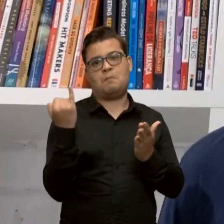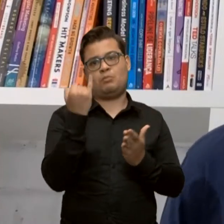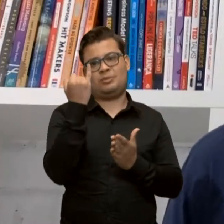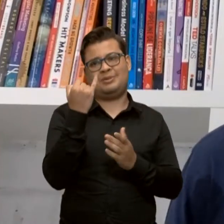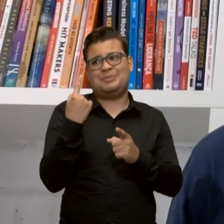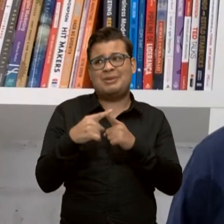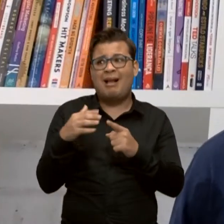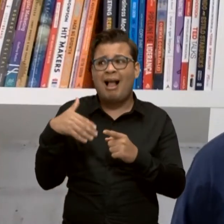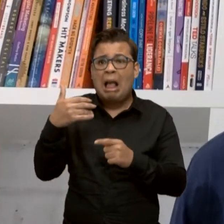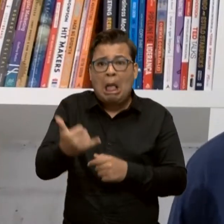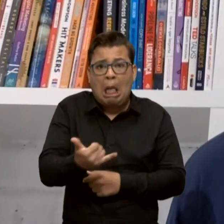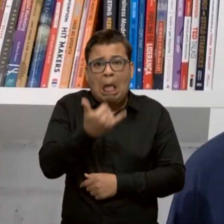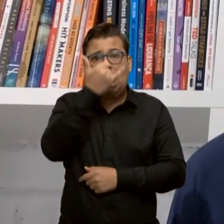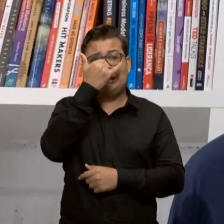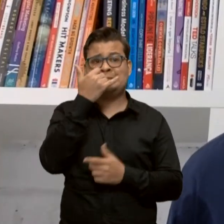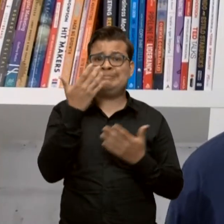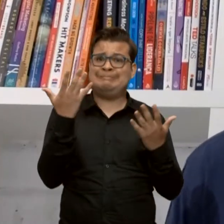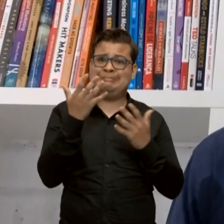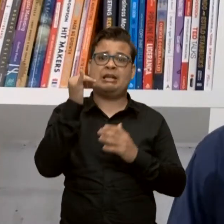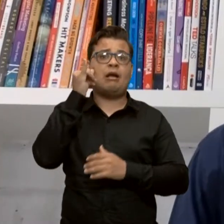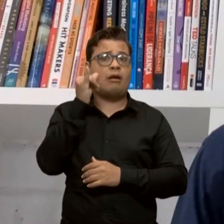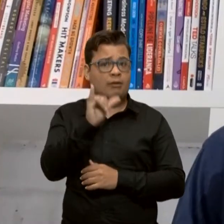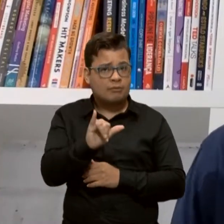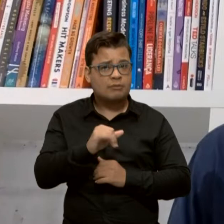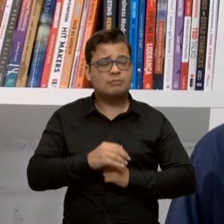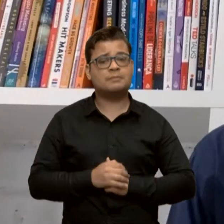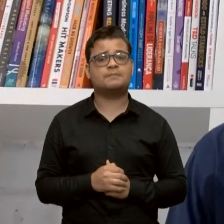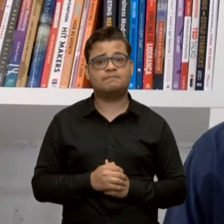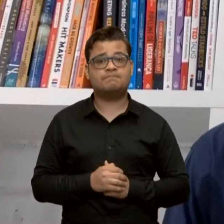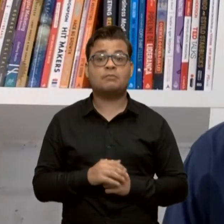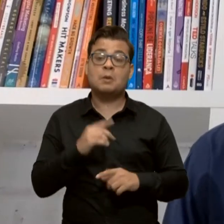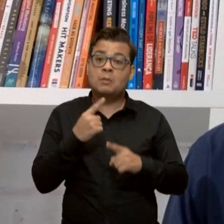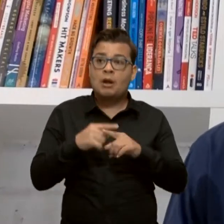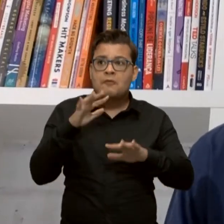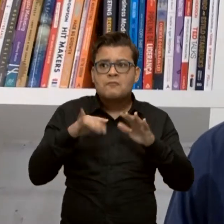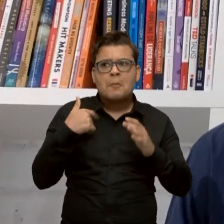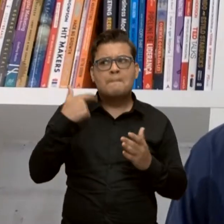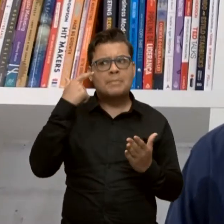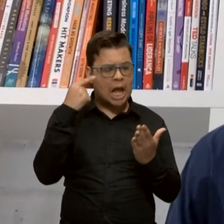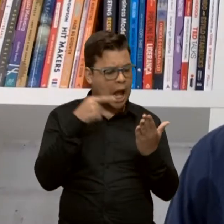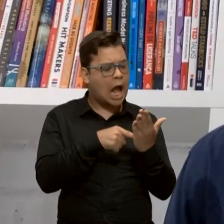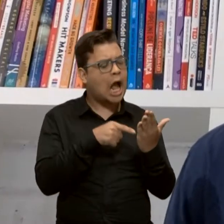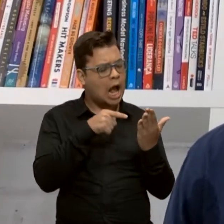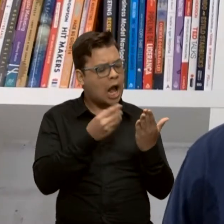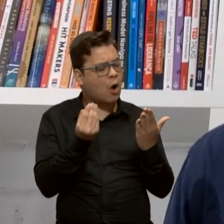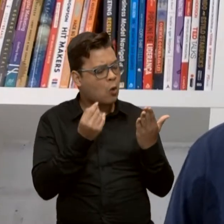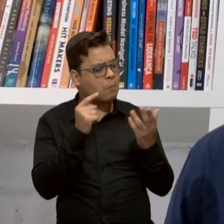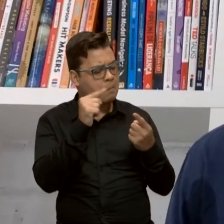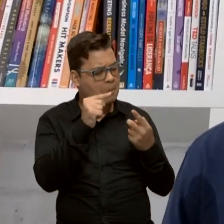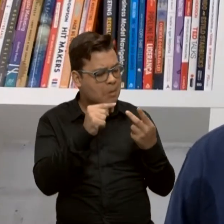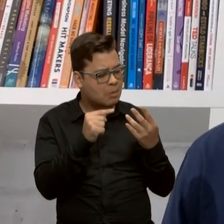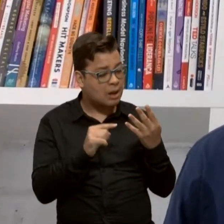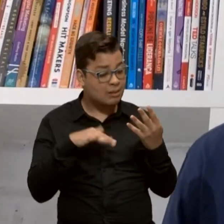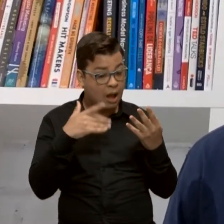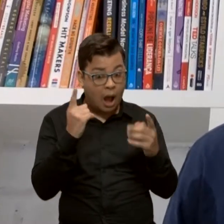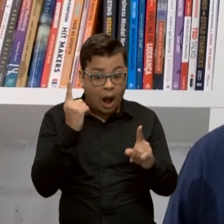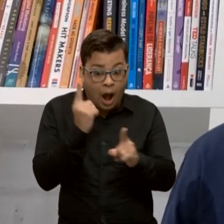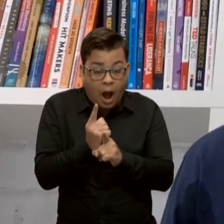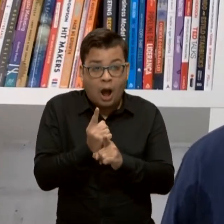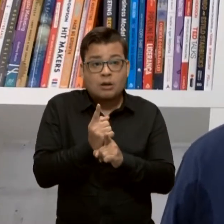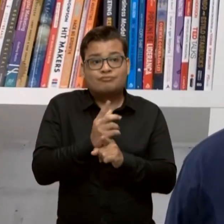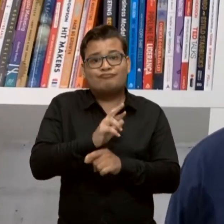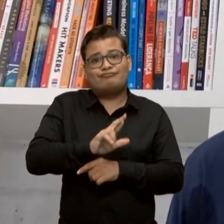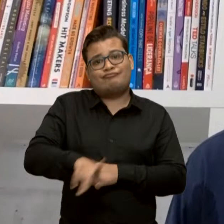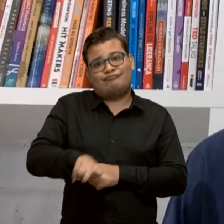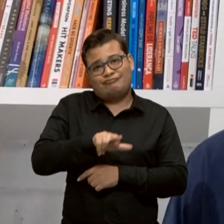prejuízo, né? Às vezes, pensar que vai ser de uma forma e, na verdade, é de outra, porque embora os programas possam